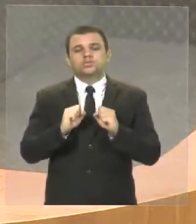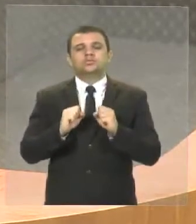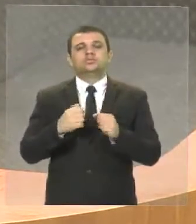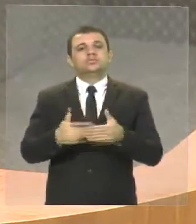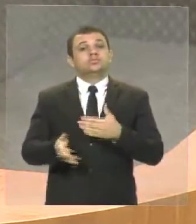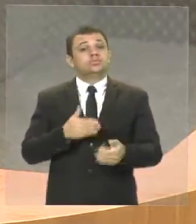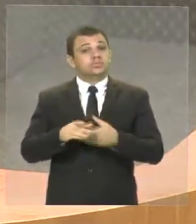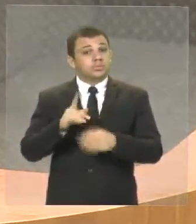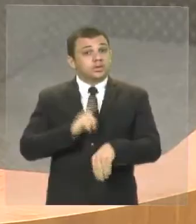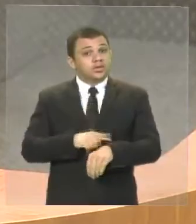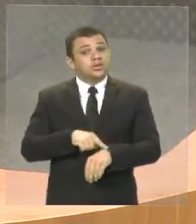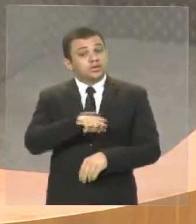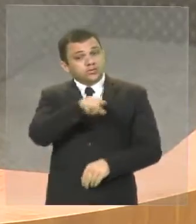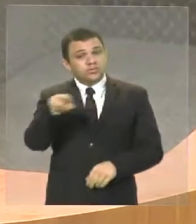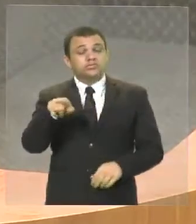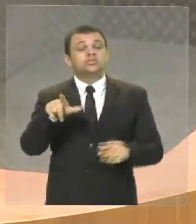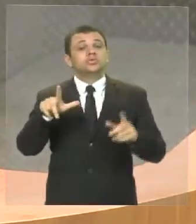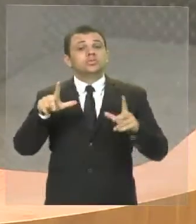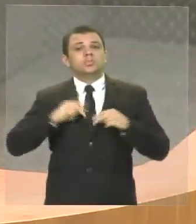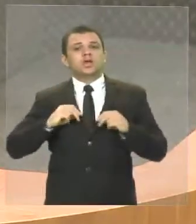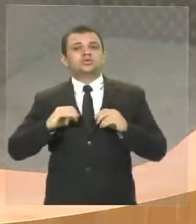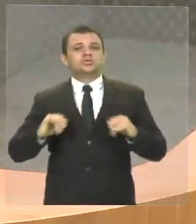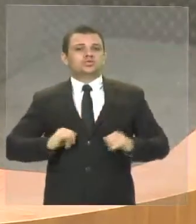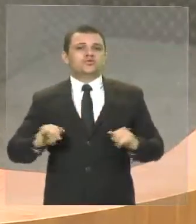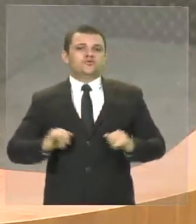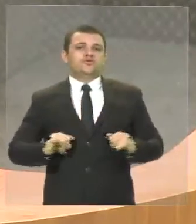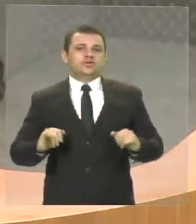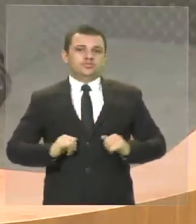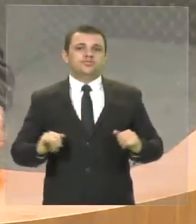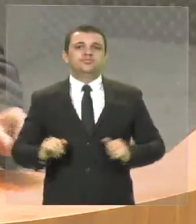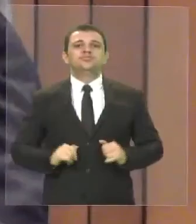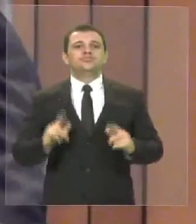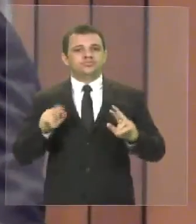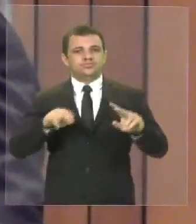passar a ser vítima desta mesma velha prática política.